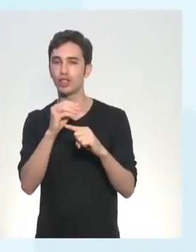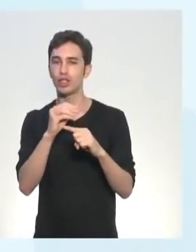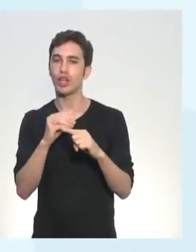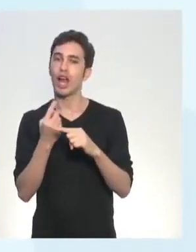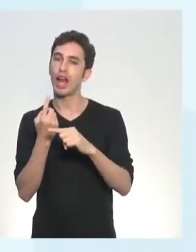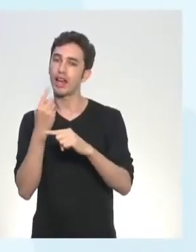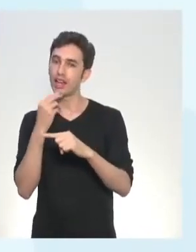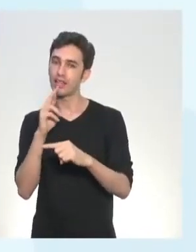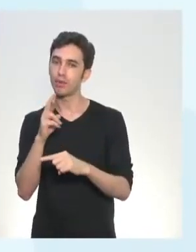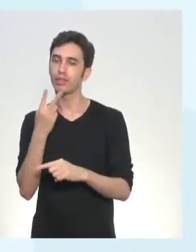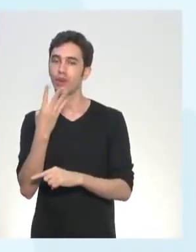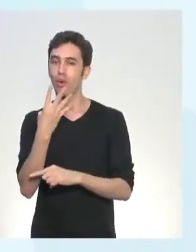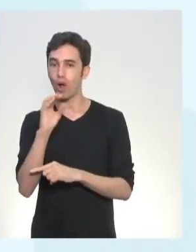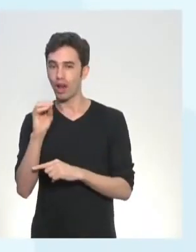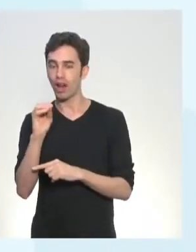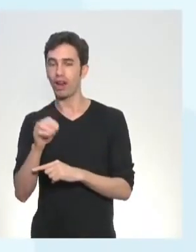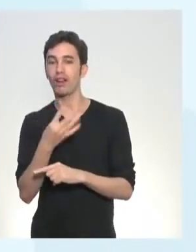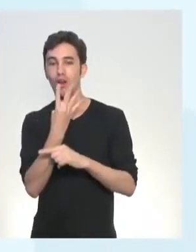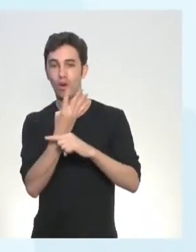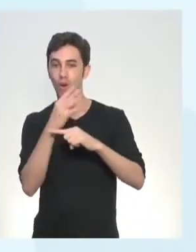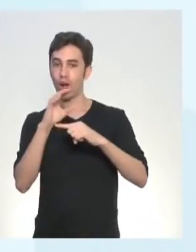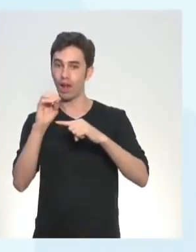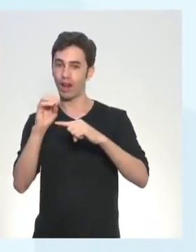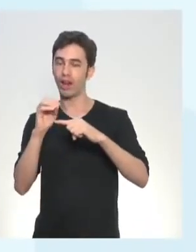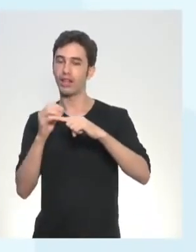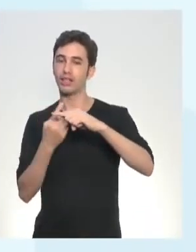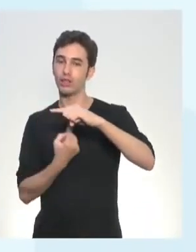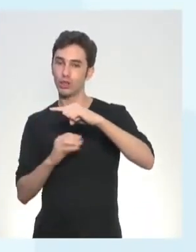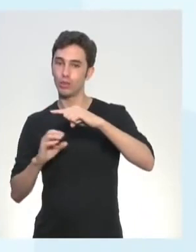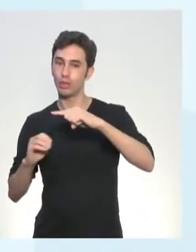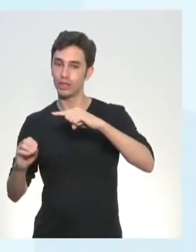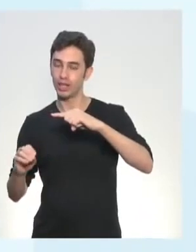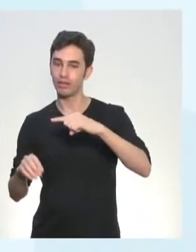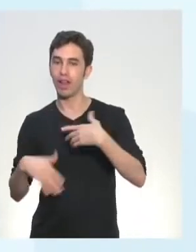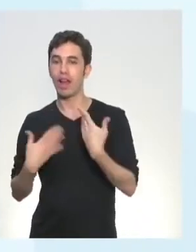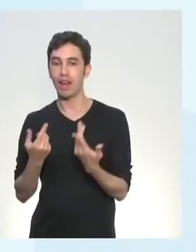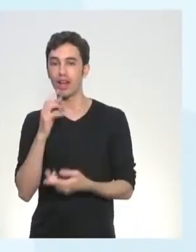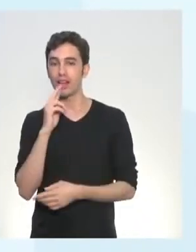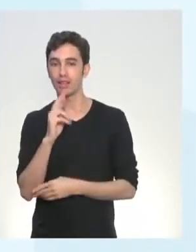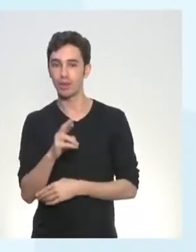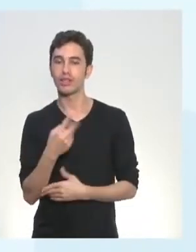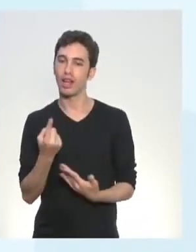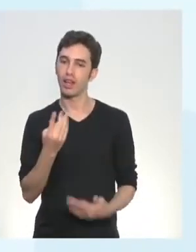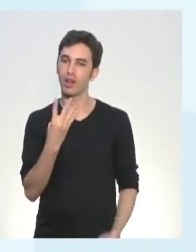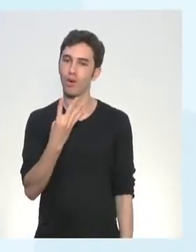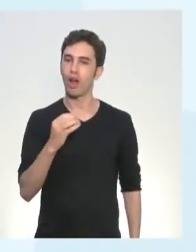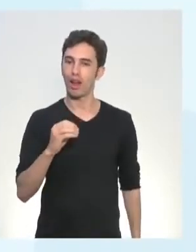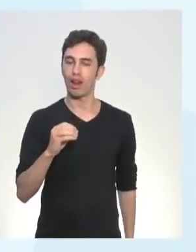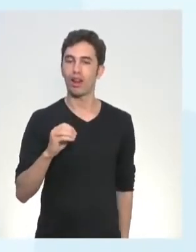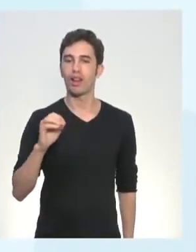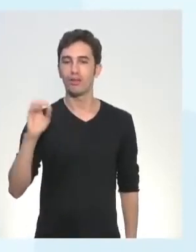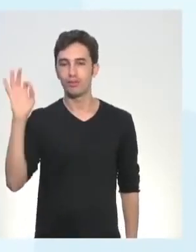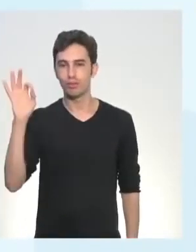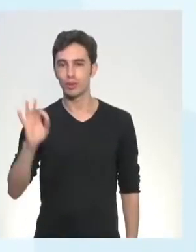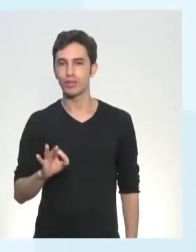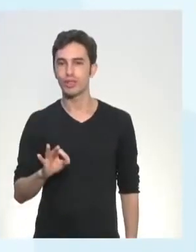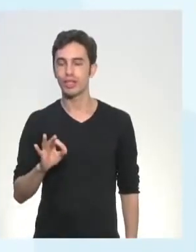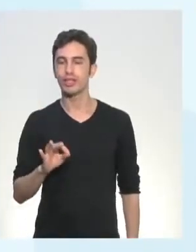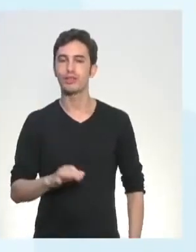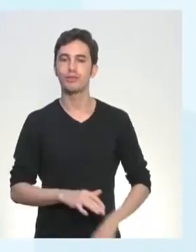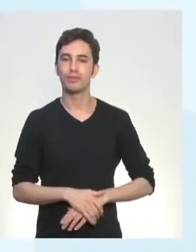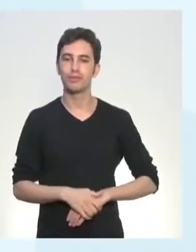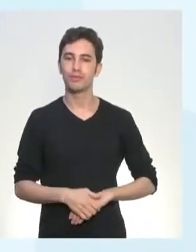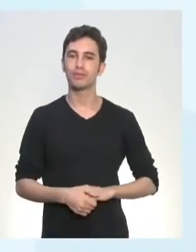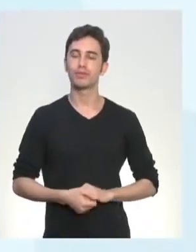lado, 40. Então, eu encontrei 40 sobre 100, 40%. Então, eu escrevo 40 com o símbolo